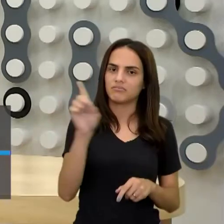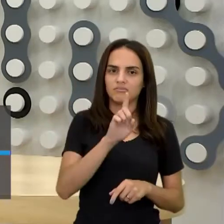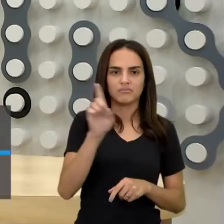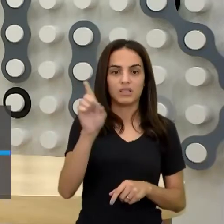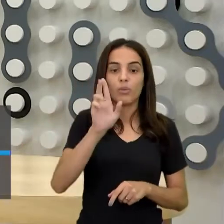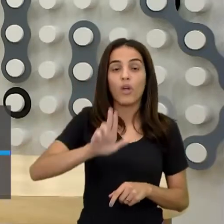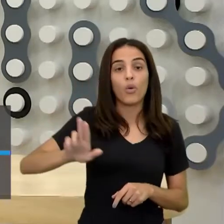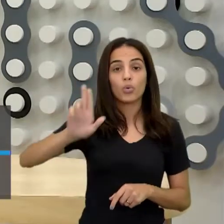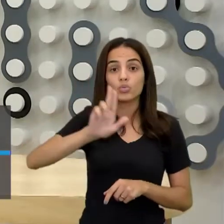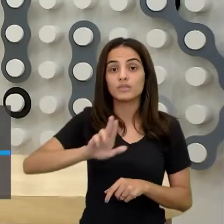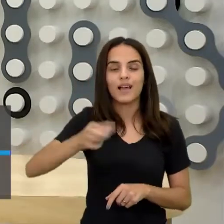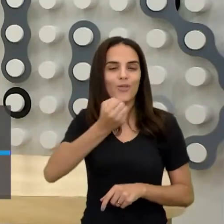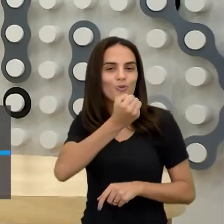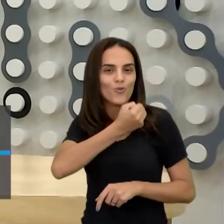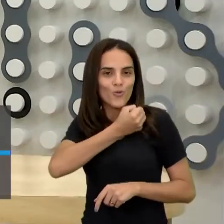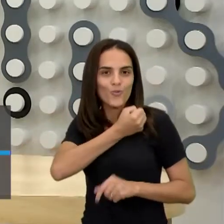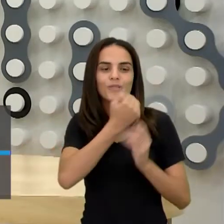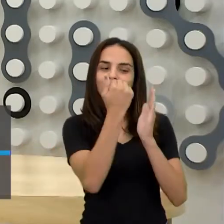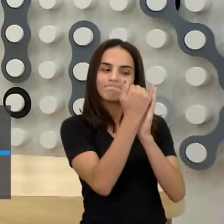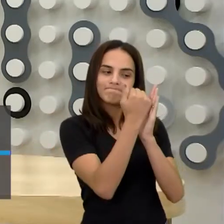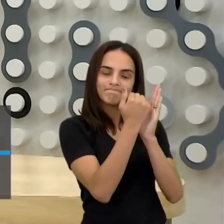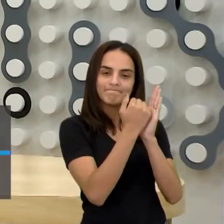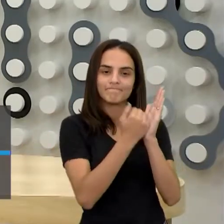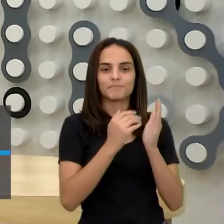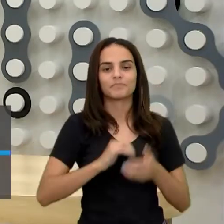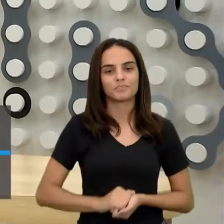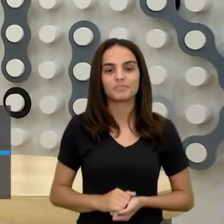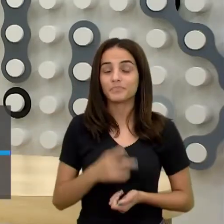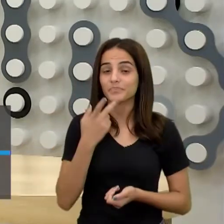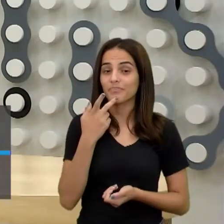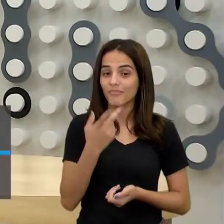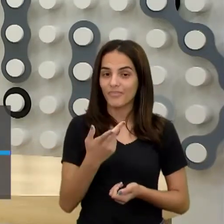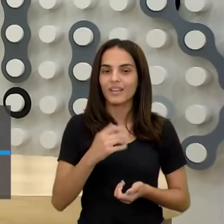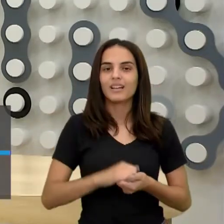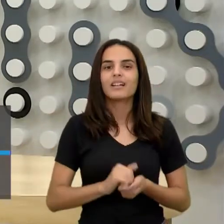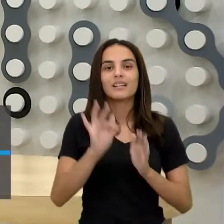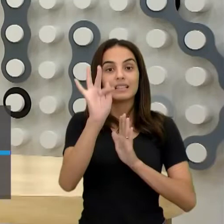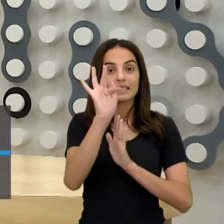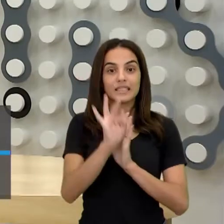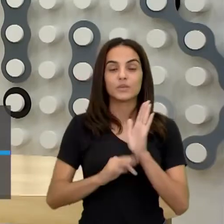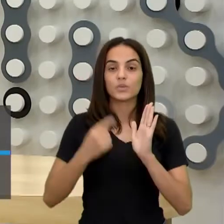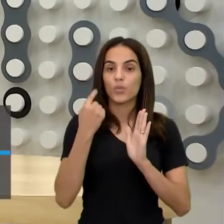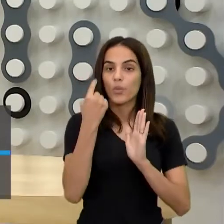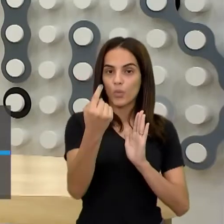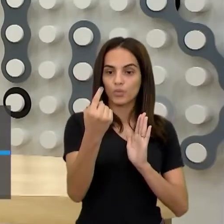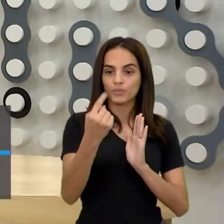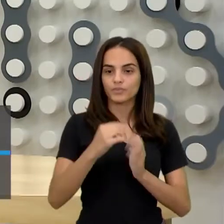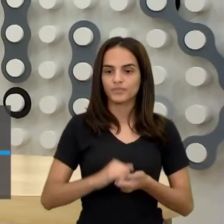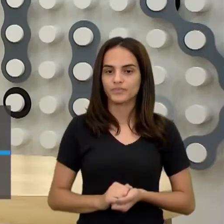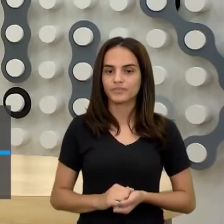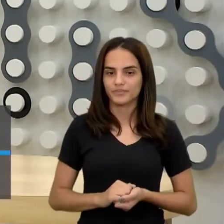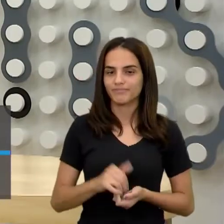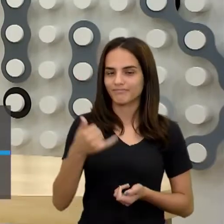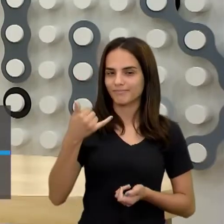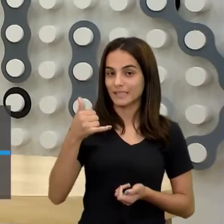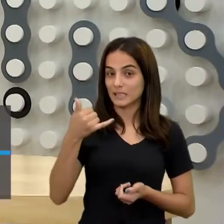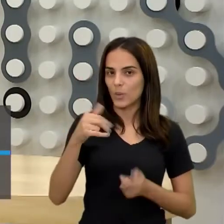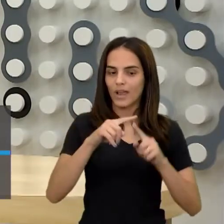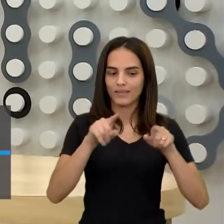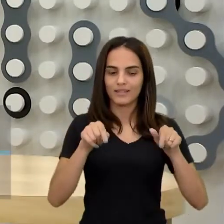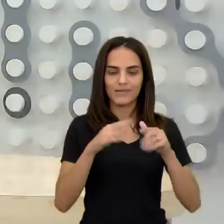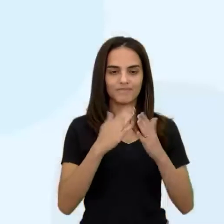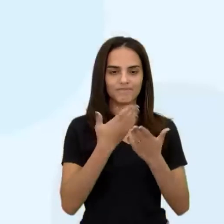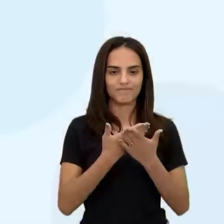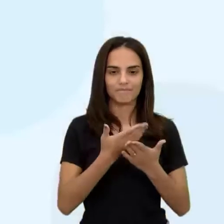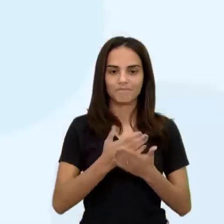usar dados, números, tá certo? Então, por falar em dados, números, vamos para o texto 1, o texto sobre smartphones em sala de aula. Vamos